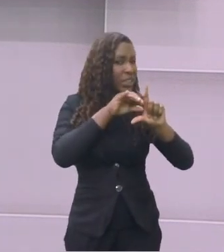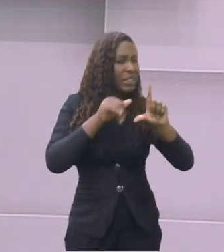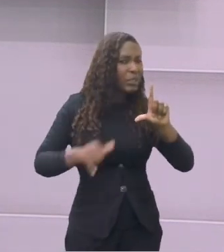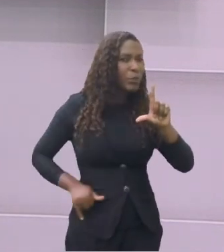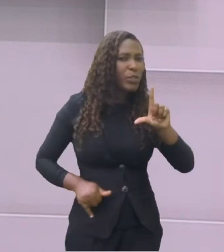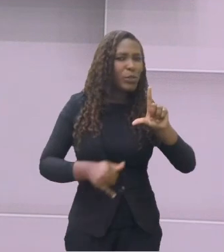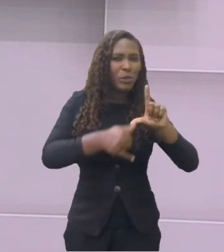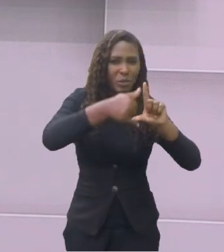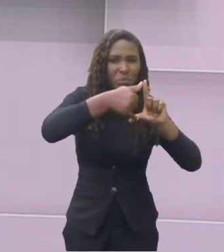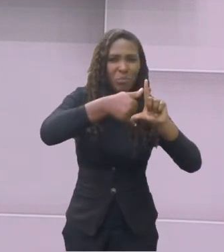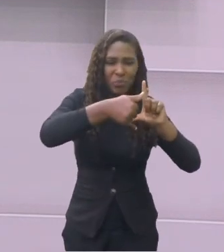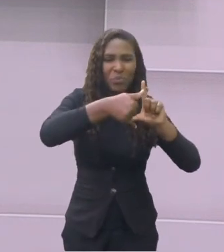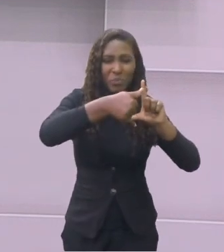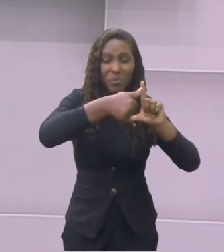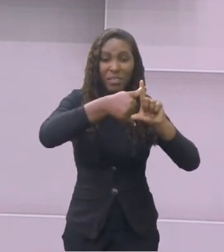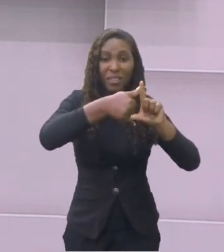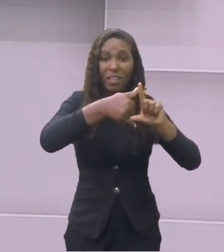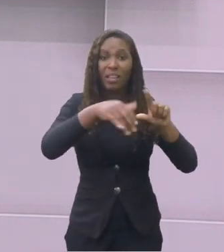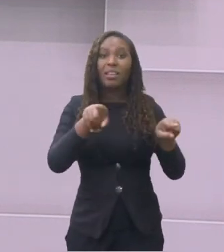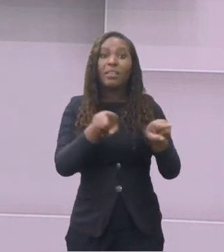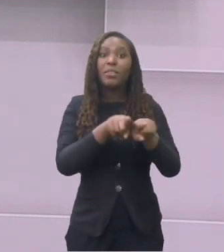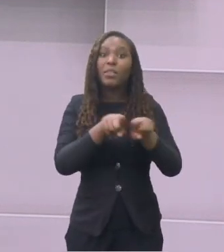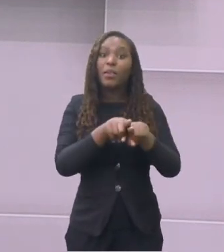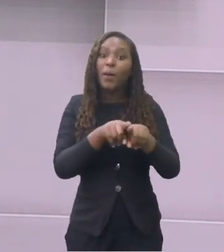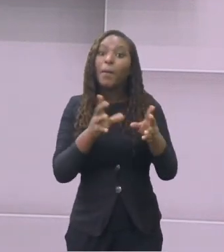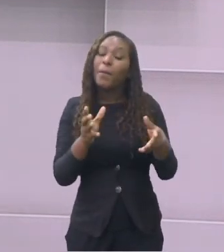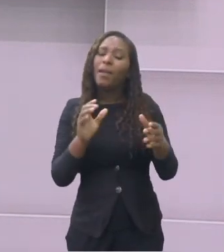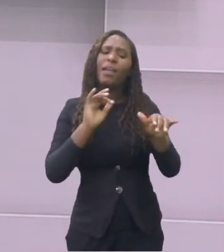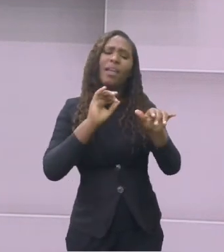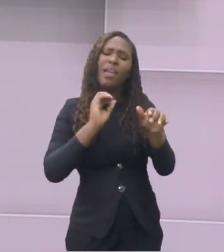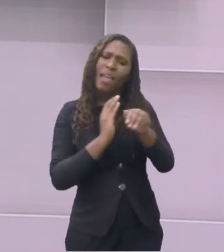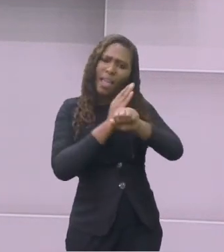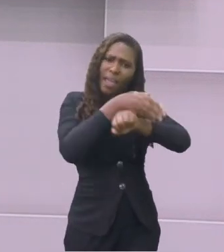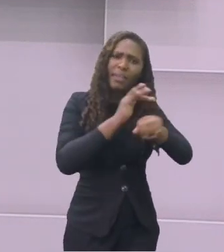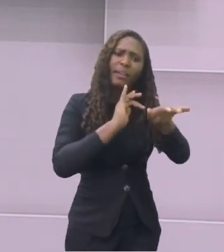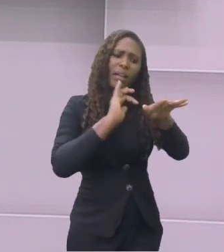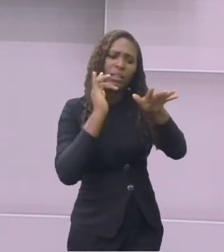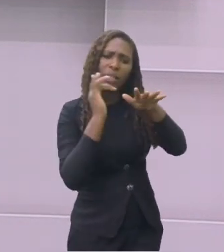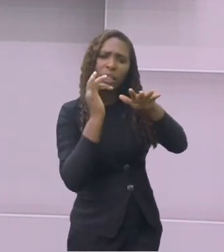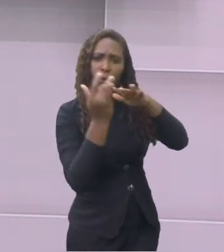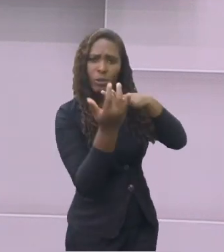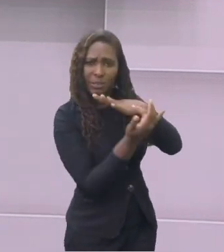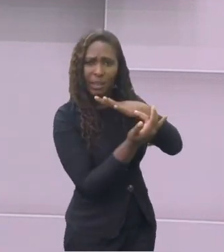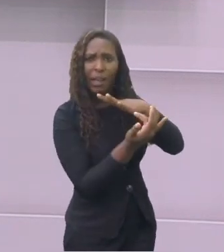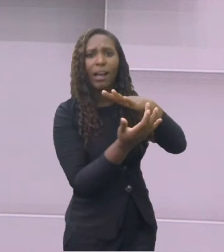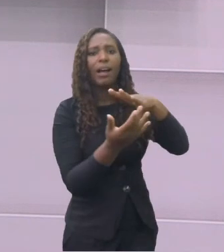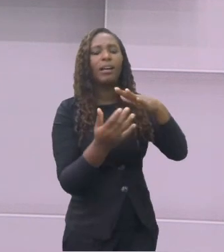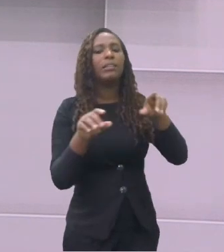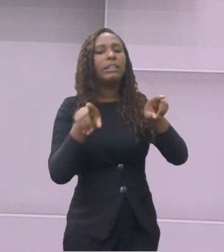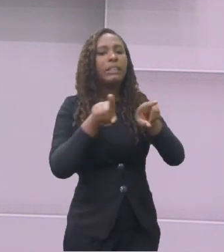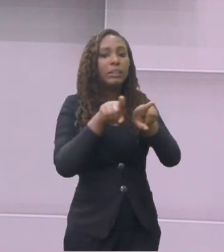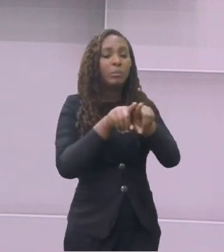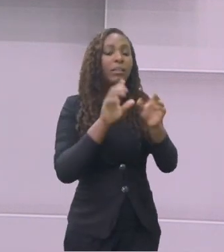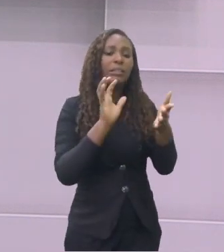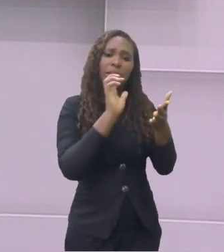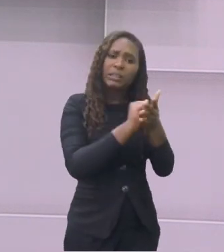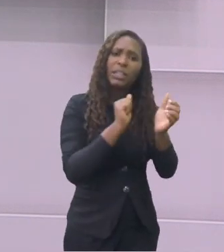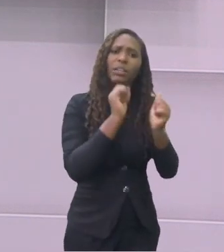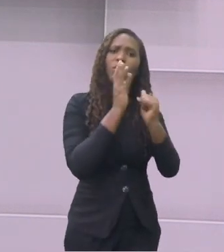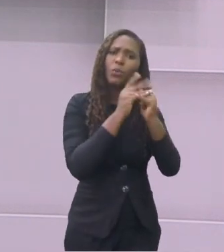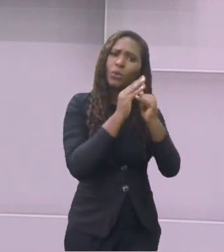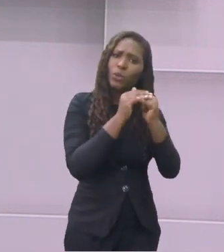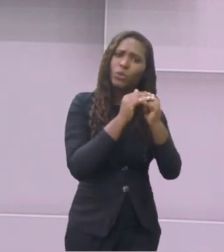na imagem que aparece no canto da tela. Acesse nossas redes sociais e se inscreva em